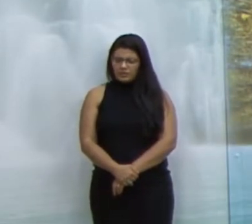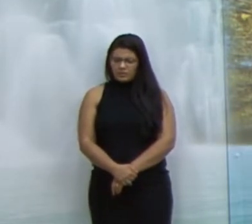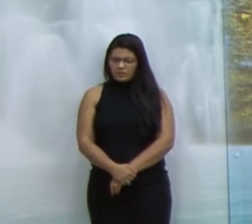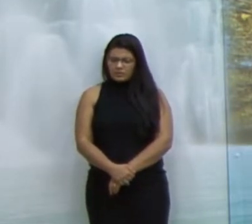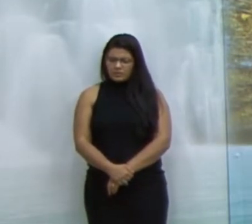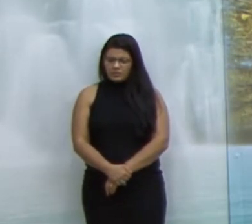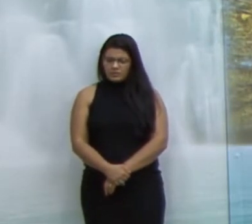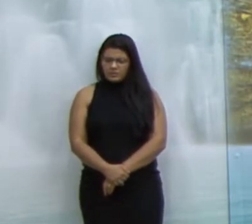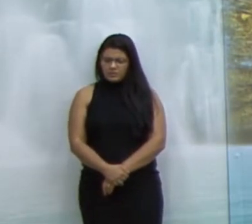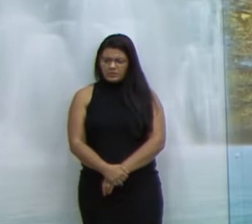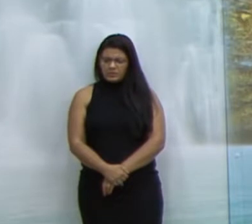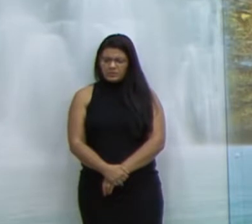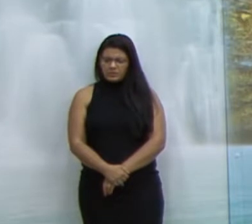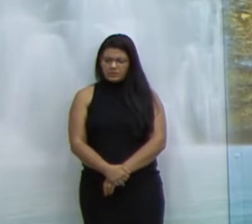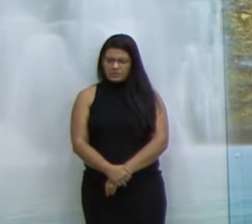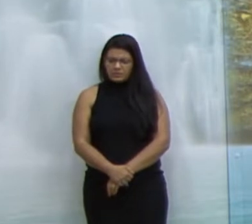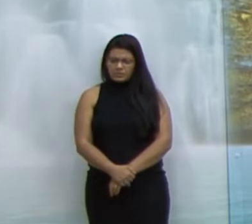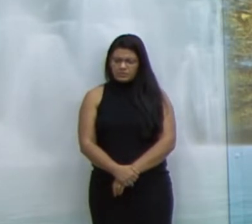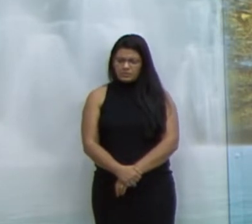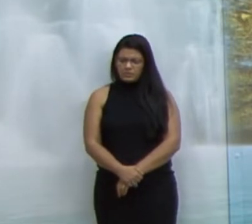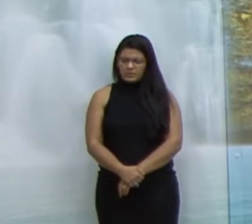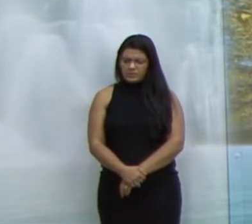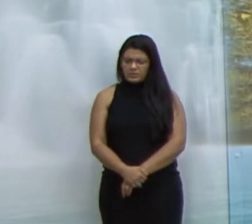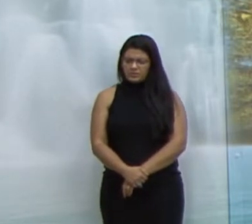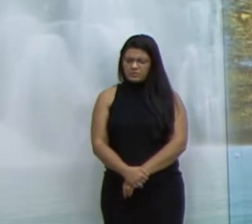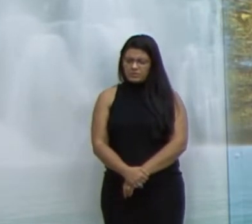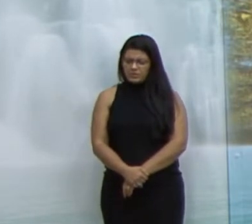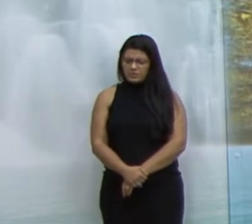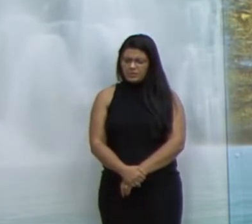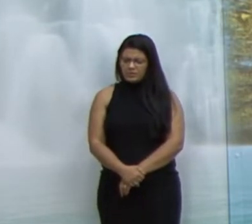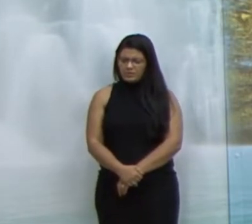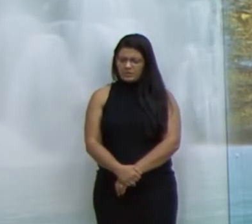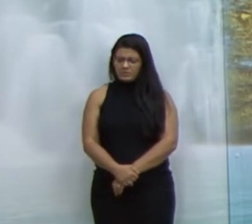A carrapeta para muitas pessoas vai apertar.